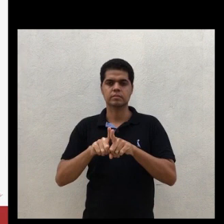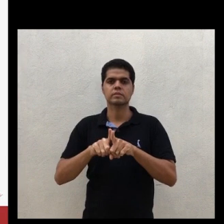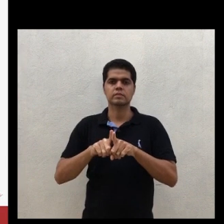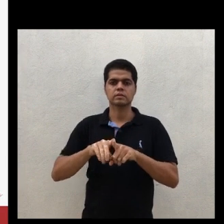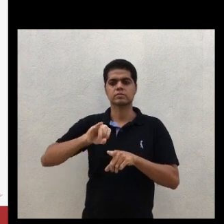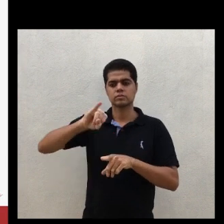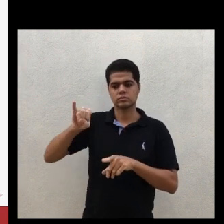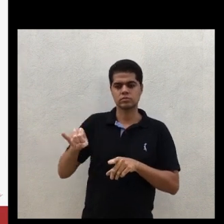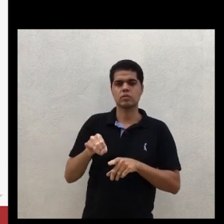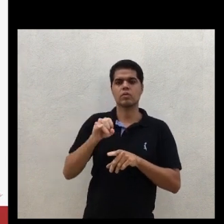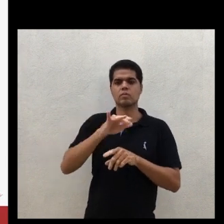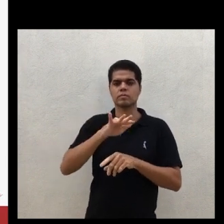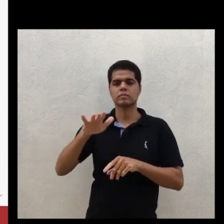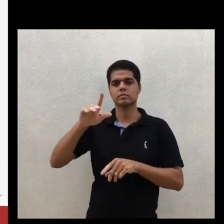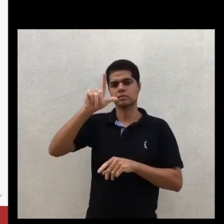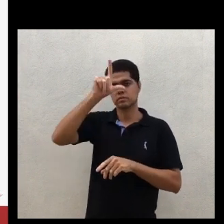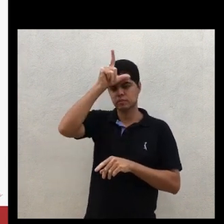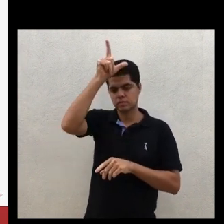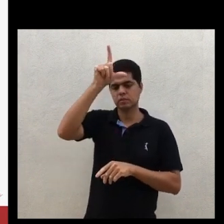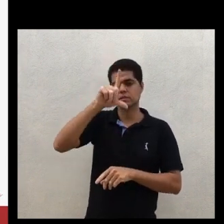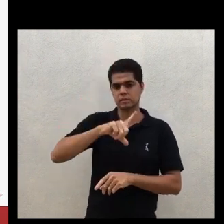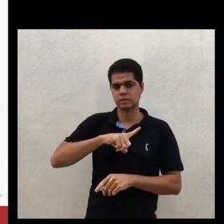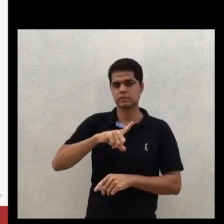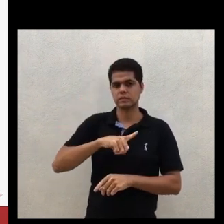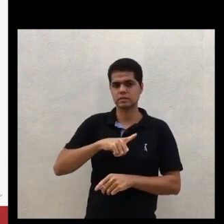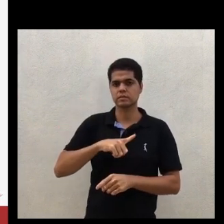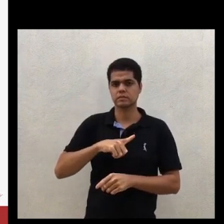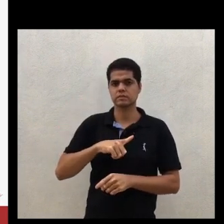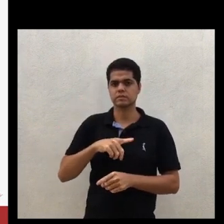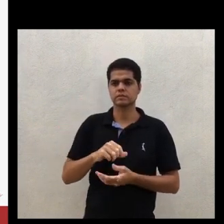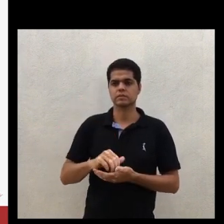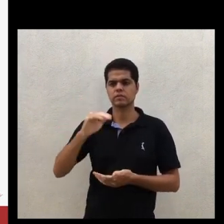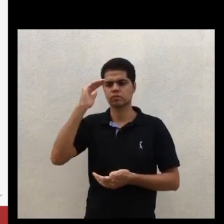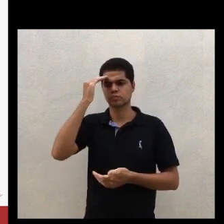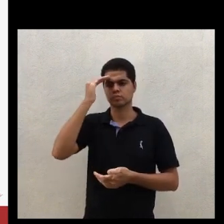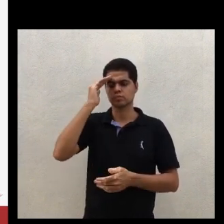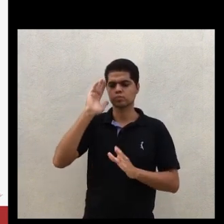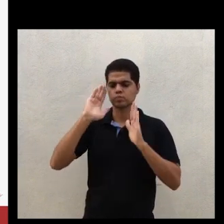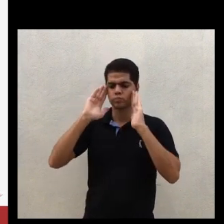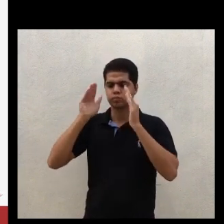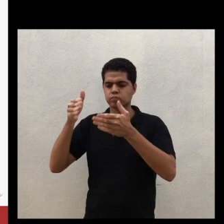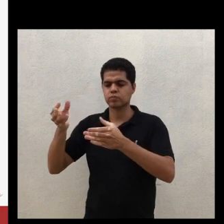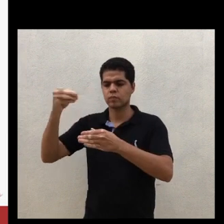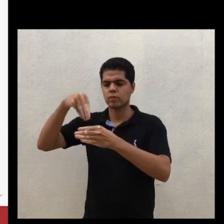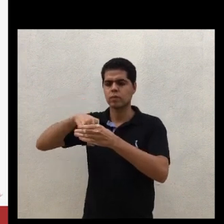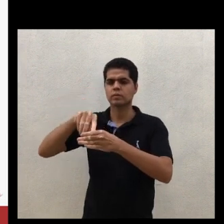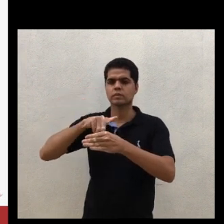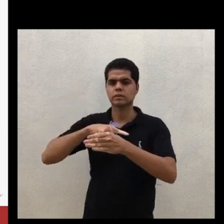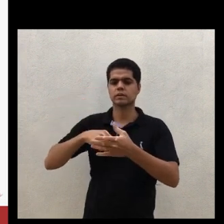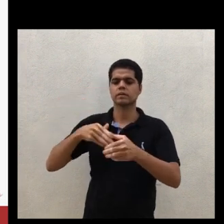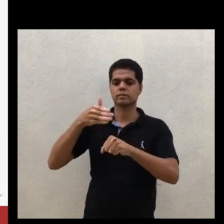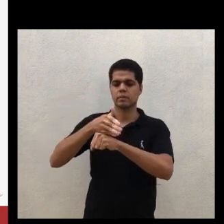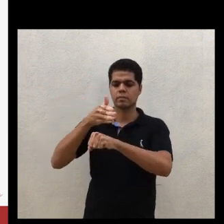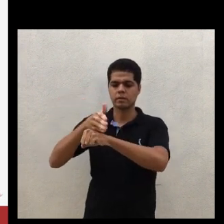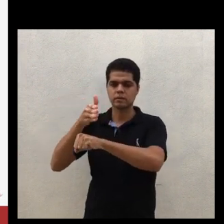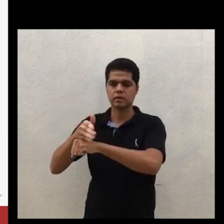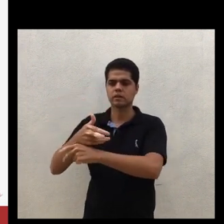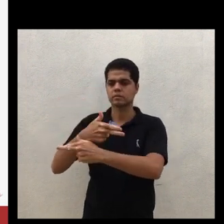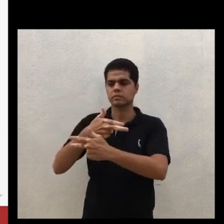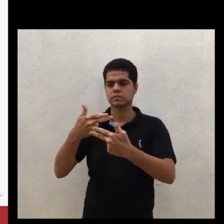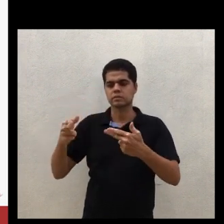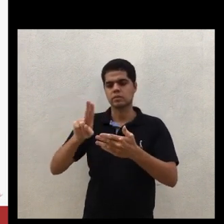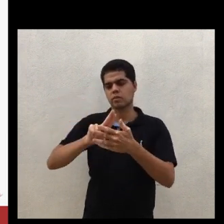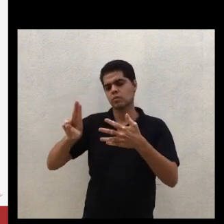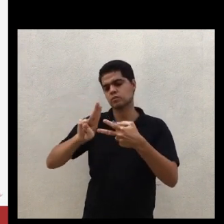esse JFuzzyLogic que ele entende, tá? Nesse documento eu coloco as variáveis de entrada, as variáveis de